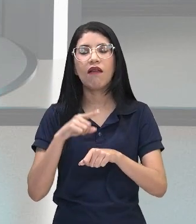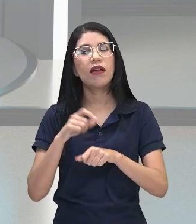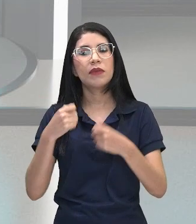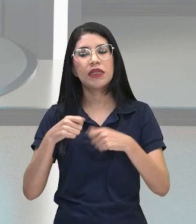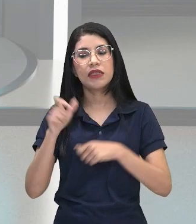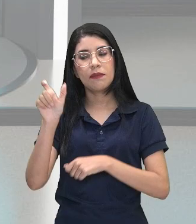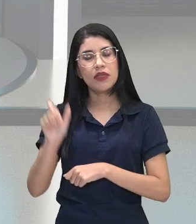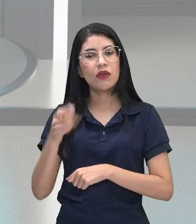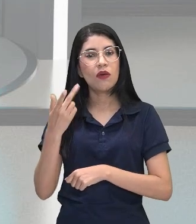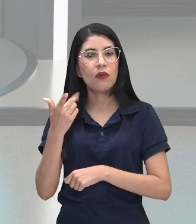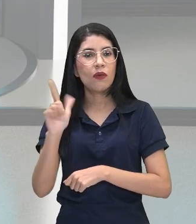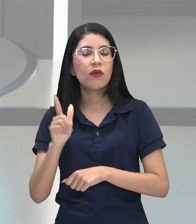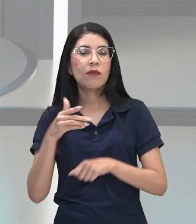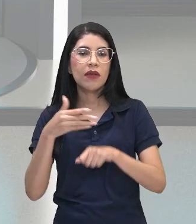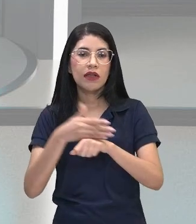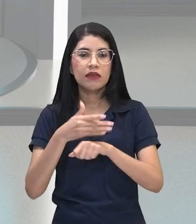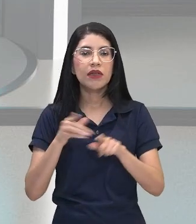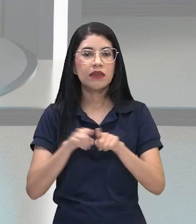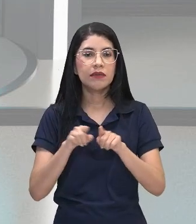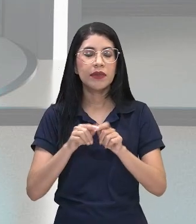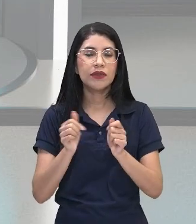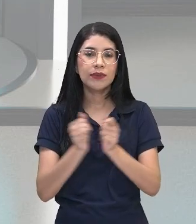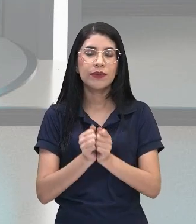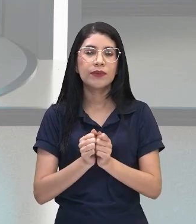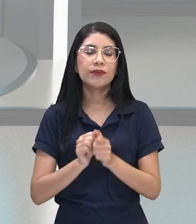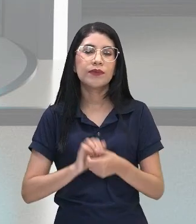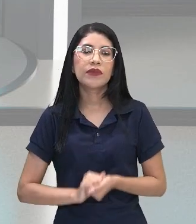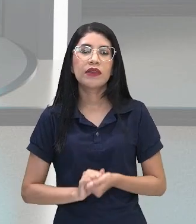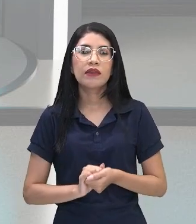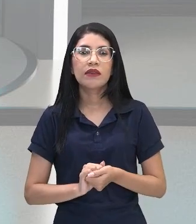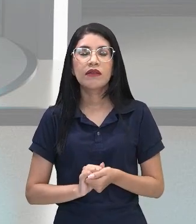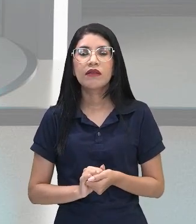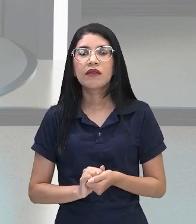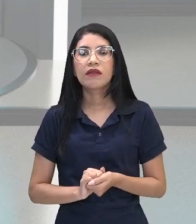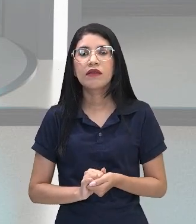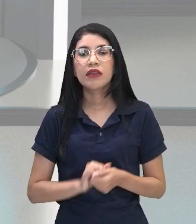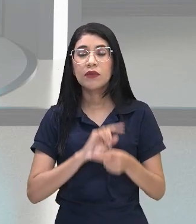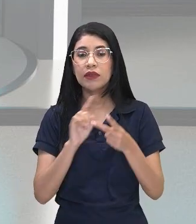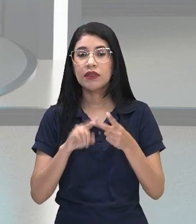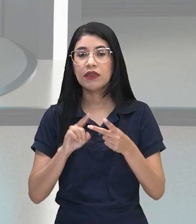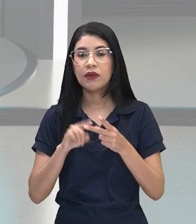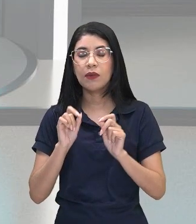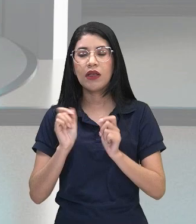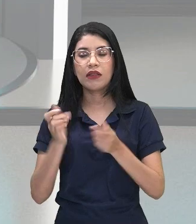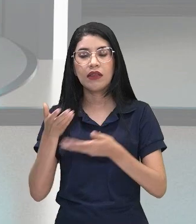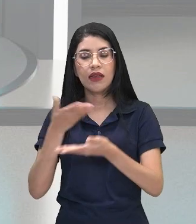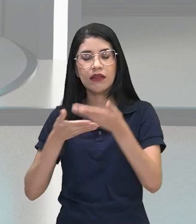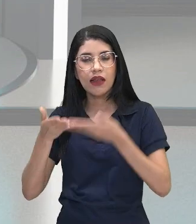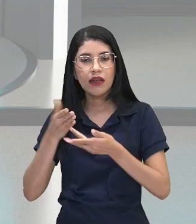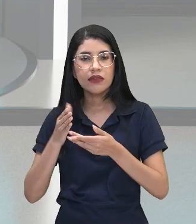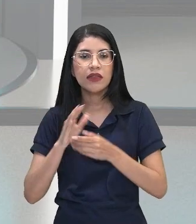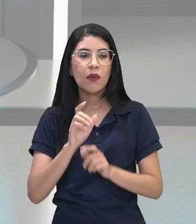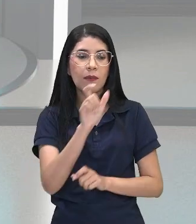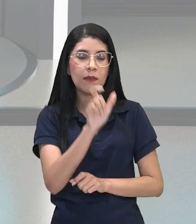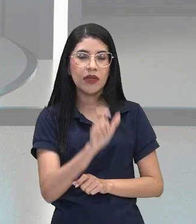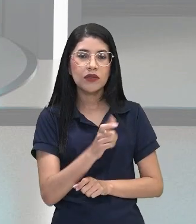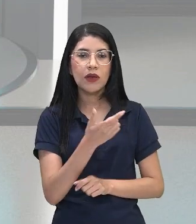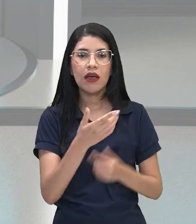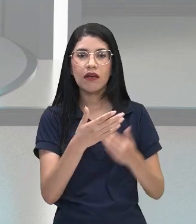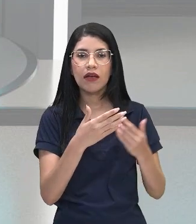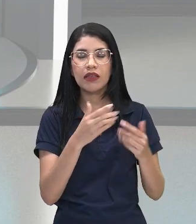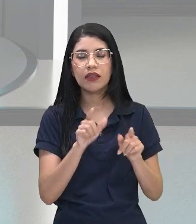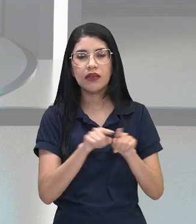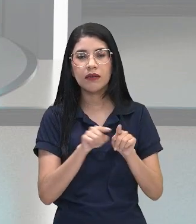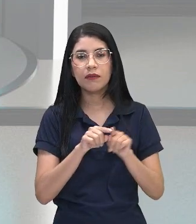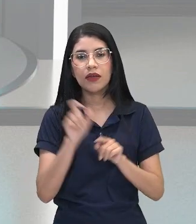espectador. Então, no happening, o espectador ele interage ali com o artista que está fazendo a performance. E o